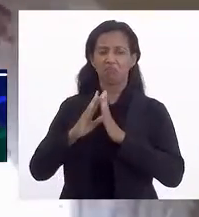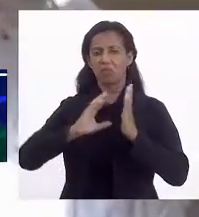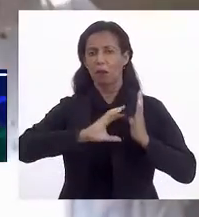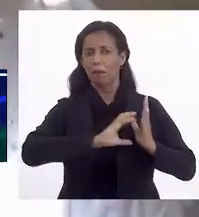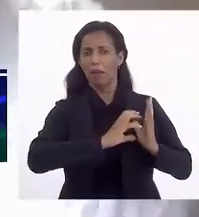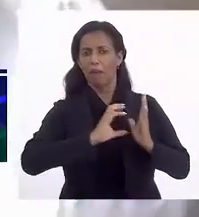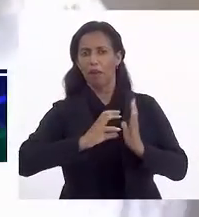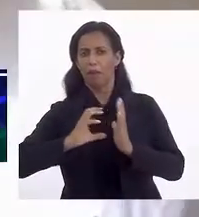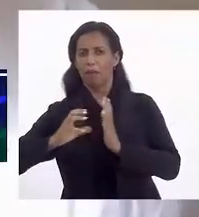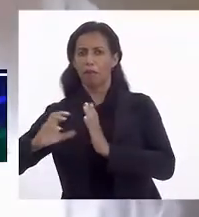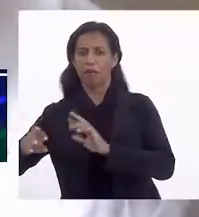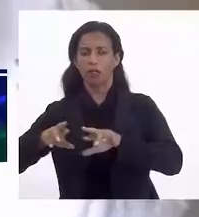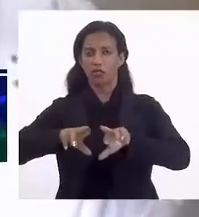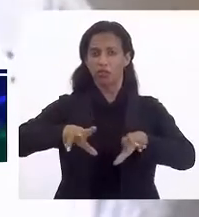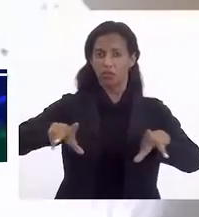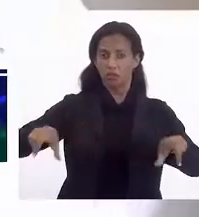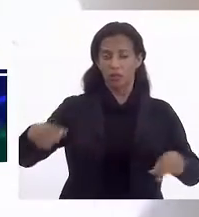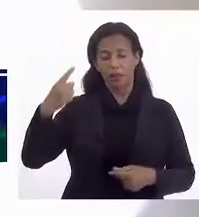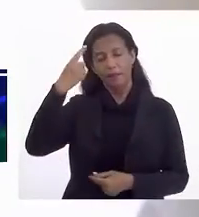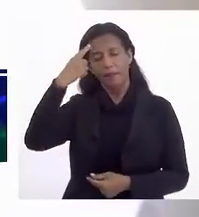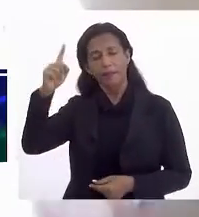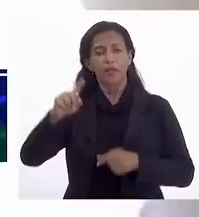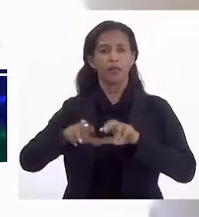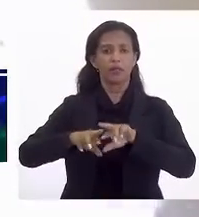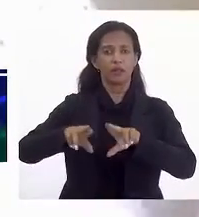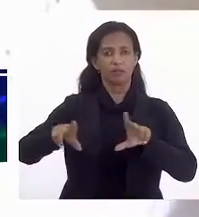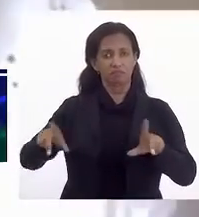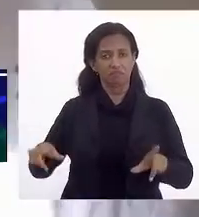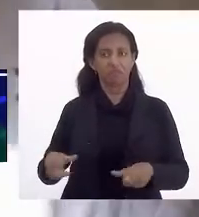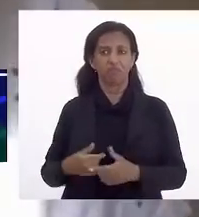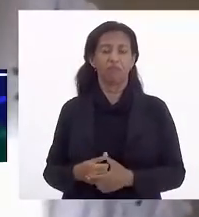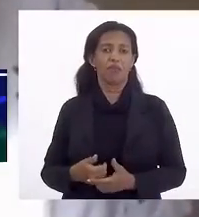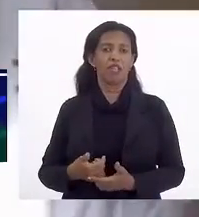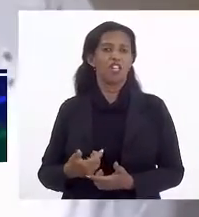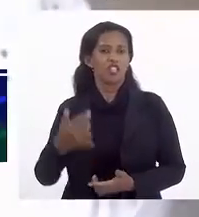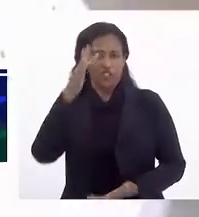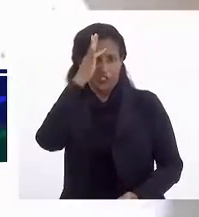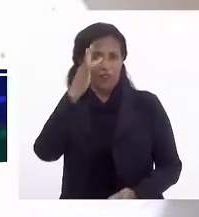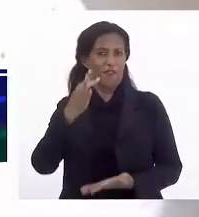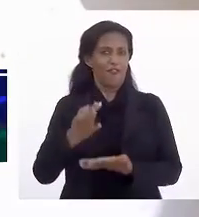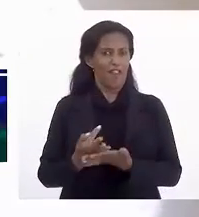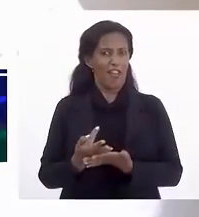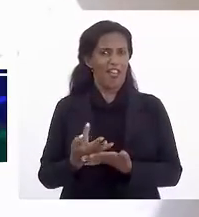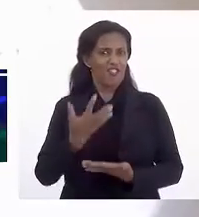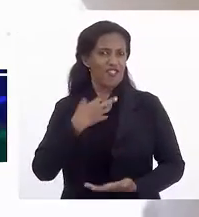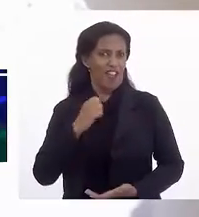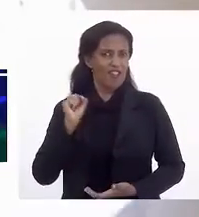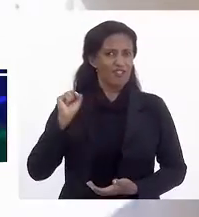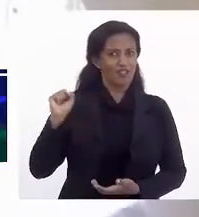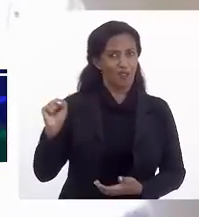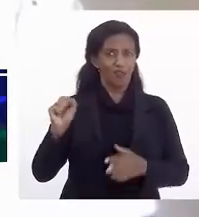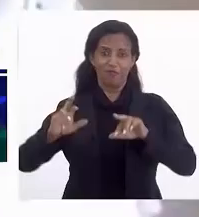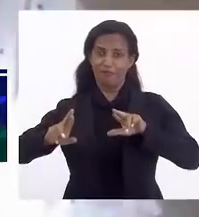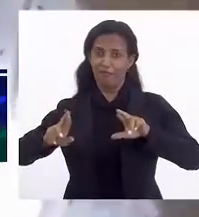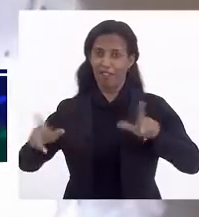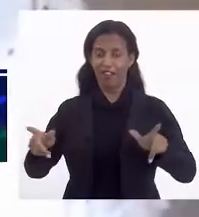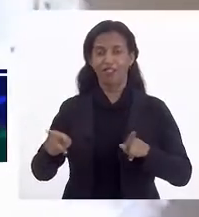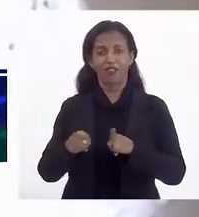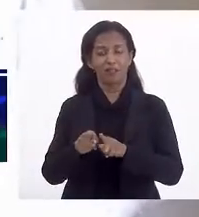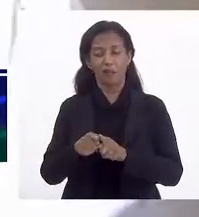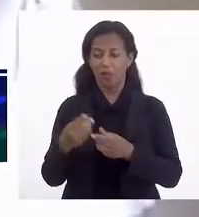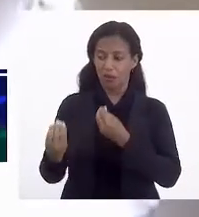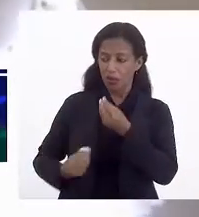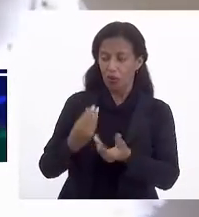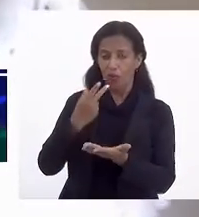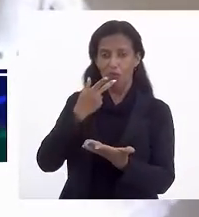partidos diferentes, de ideologias diferentes, de pés e axés diferentes também. E como disse a deputada Marta